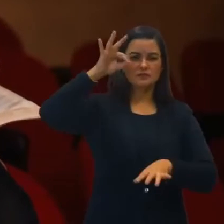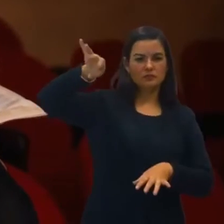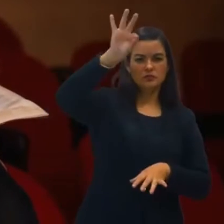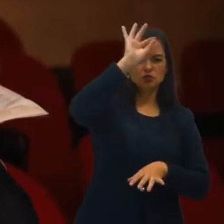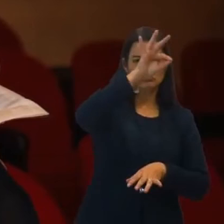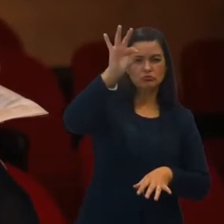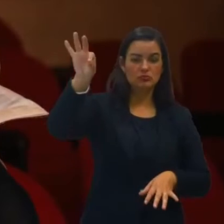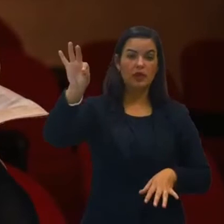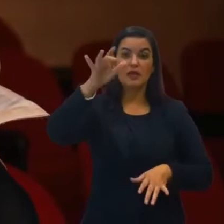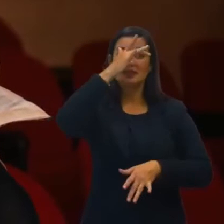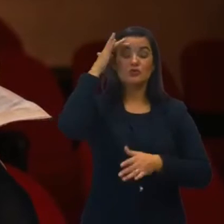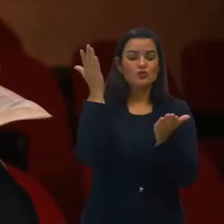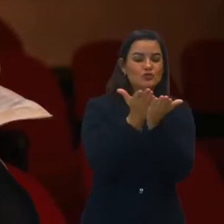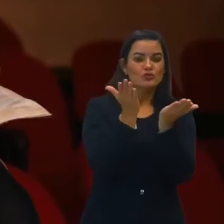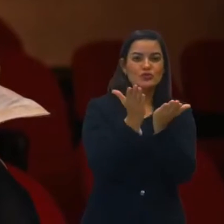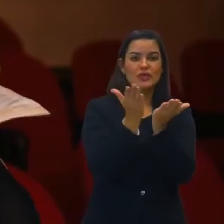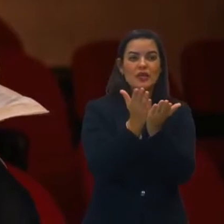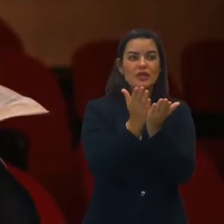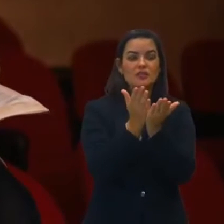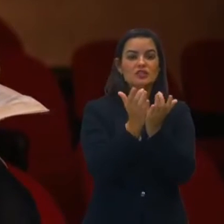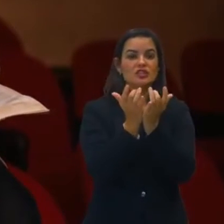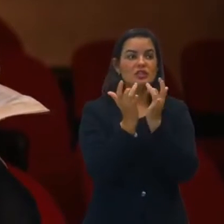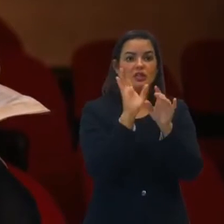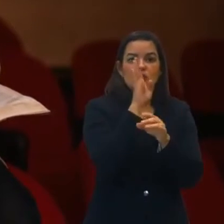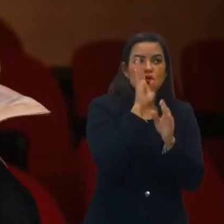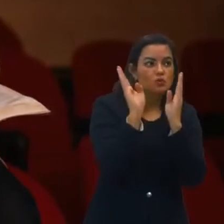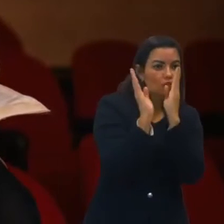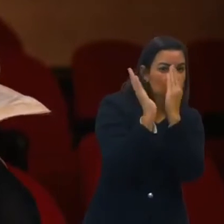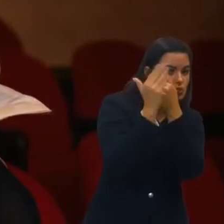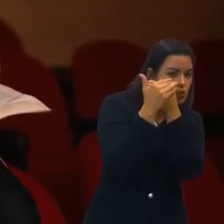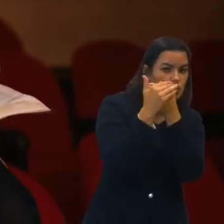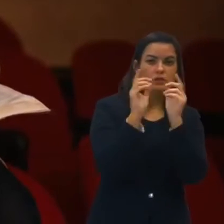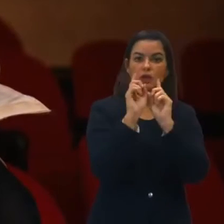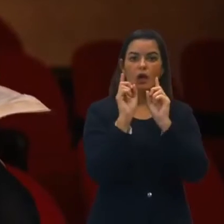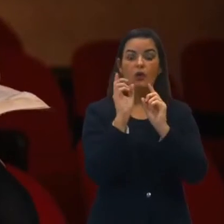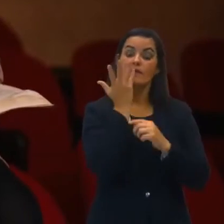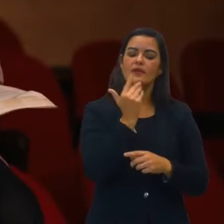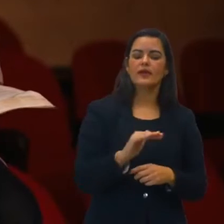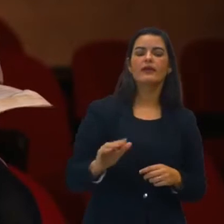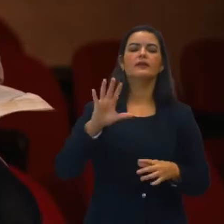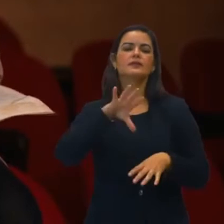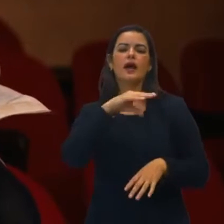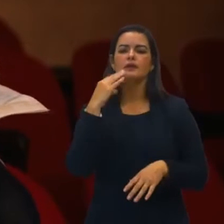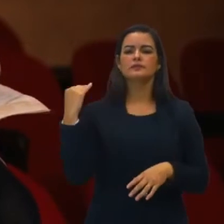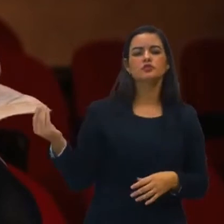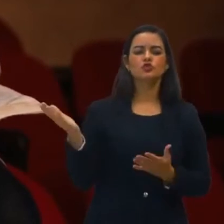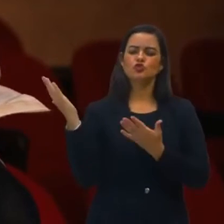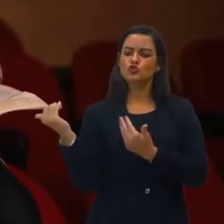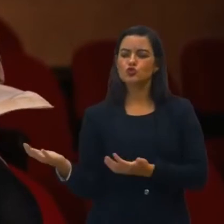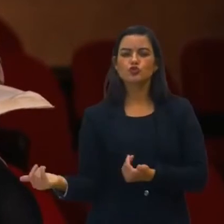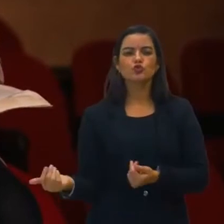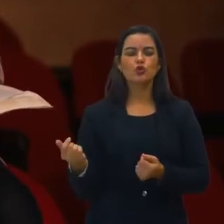do anonimato, deixam de ser agentes secretos. Crianças, adolescentes,